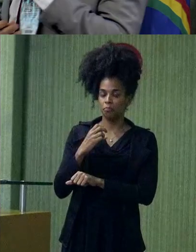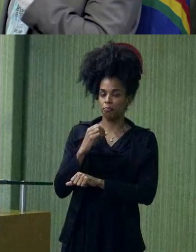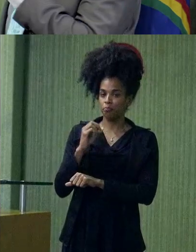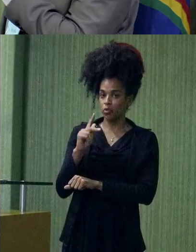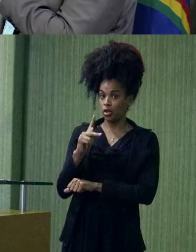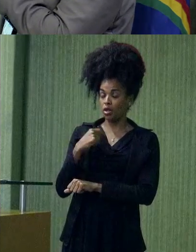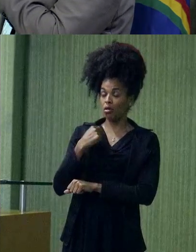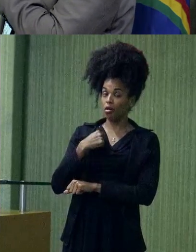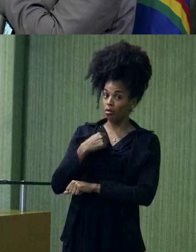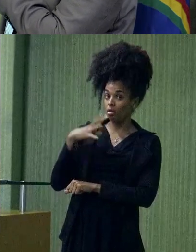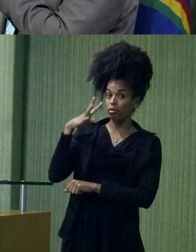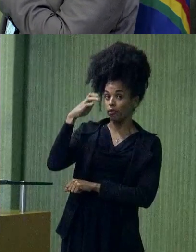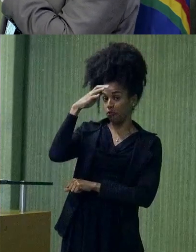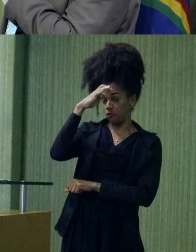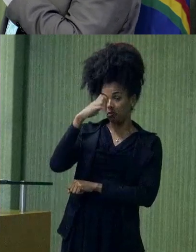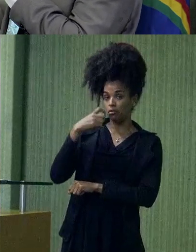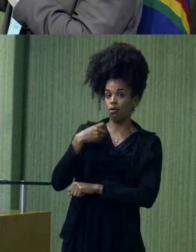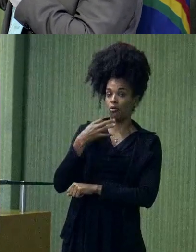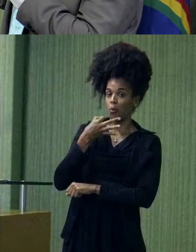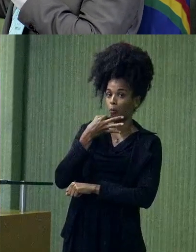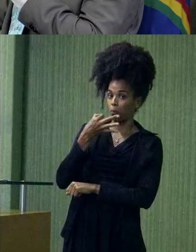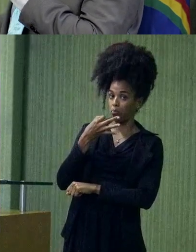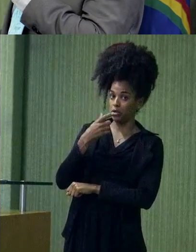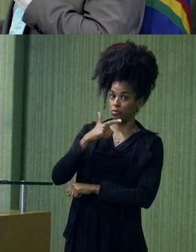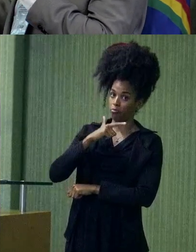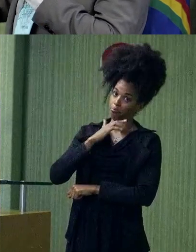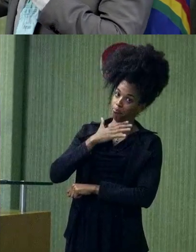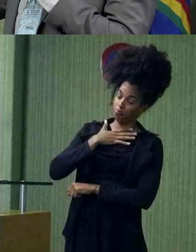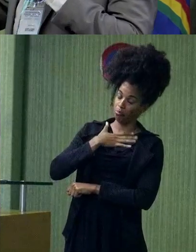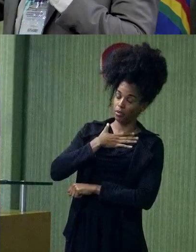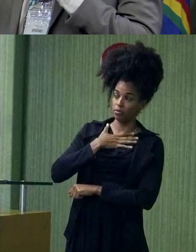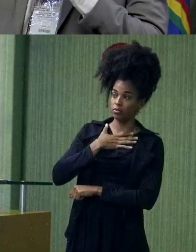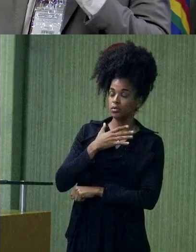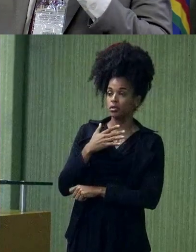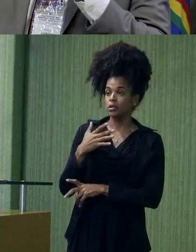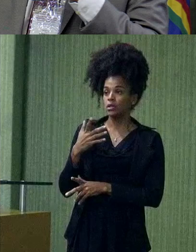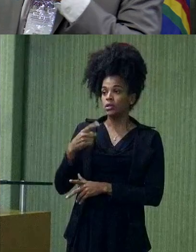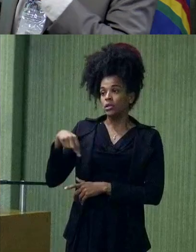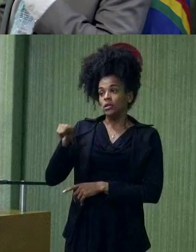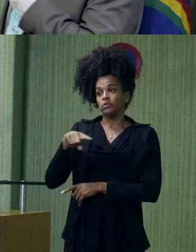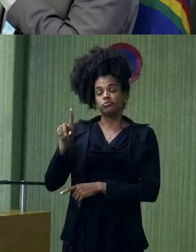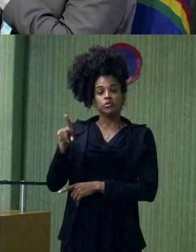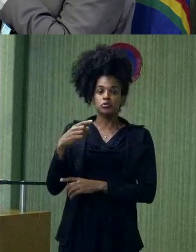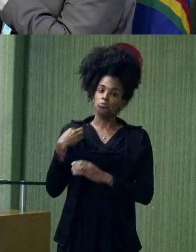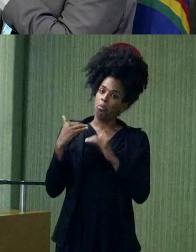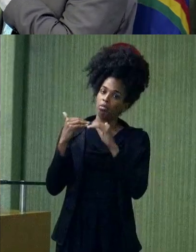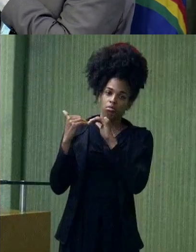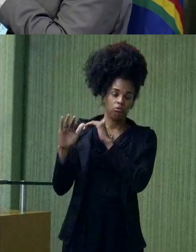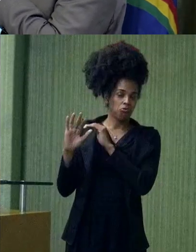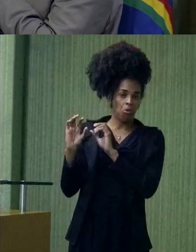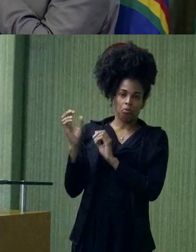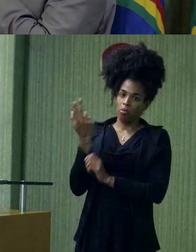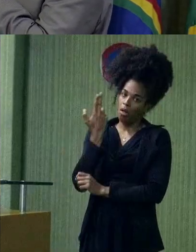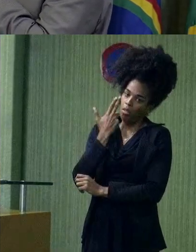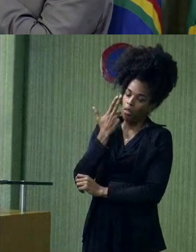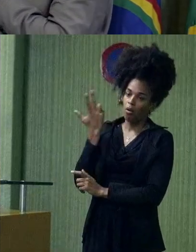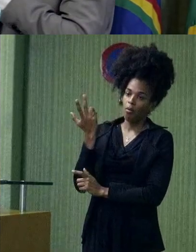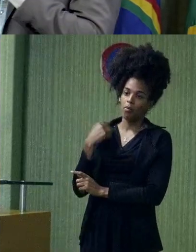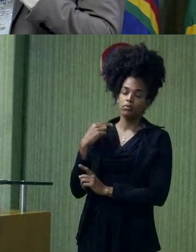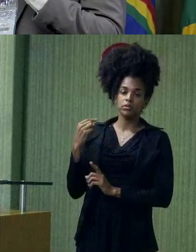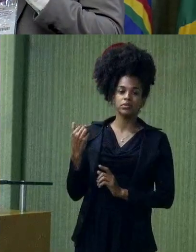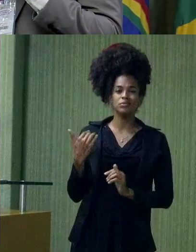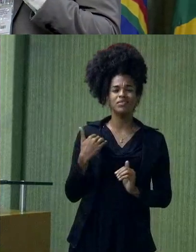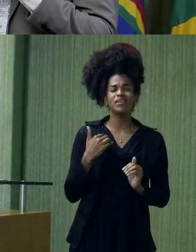crítica minha secretário e diretor do MEC e colegas aqui podem até também discordar mas eu tenho dificuldade de diferenciar objetivo